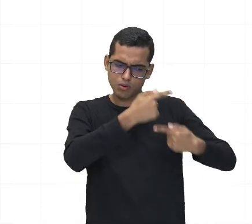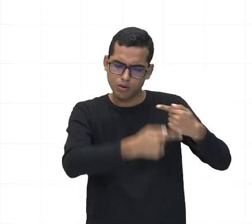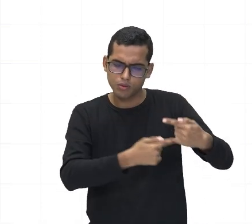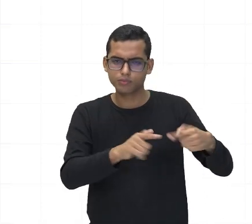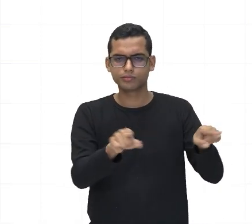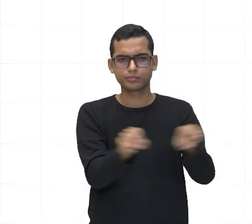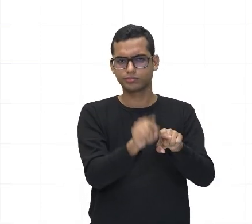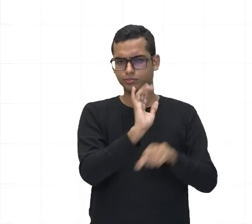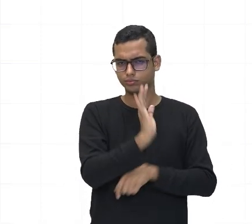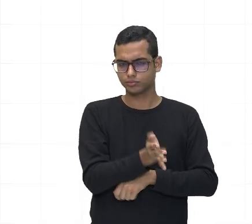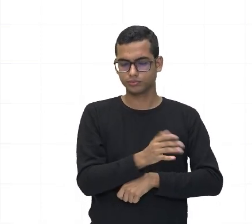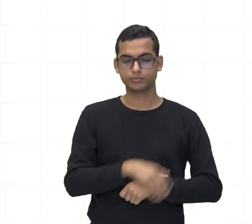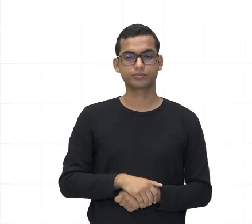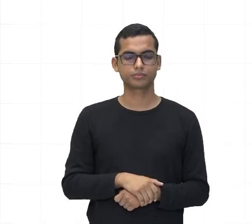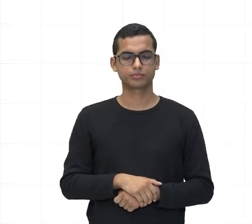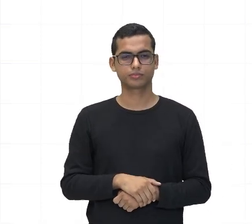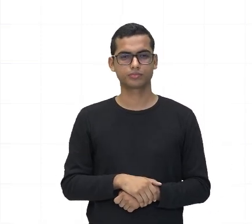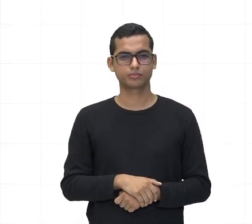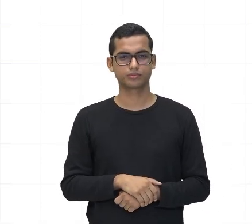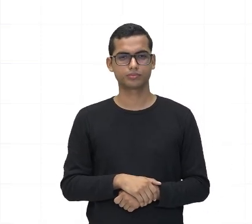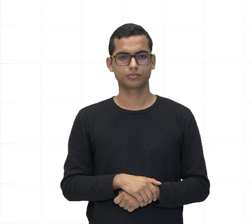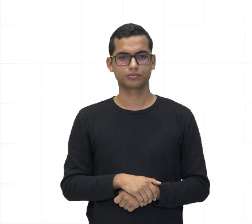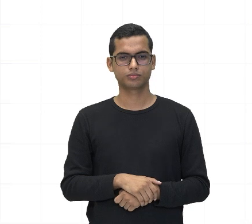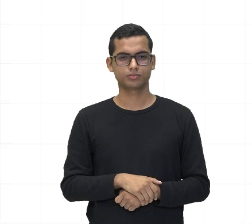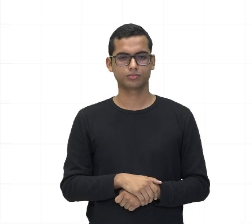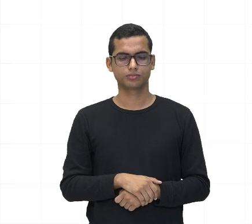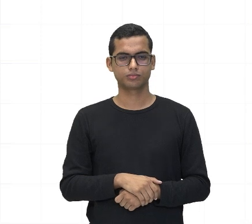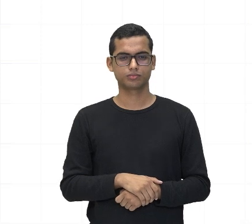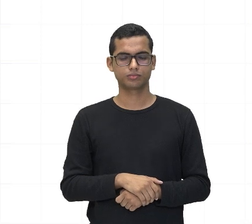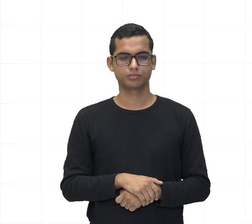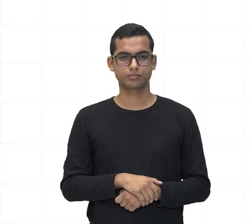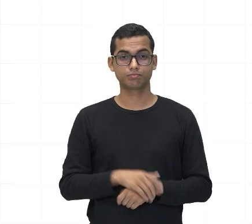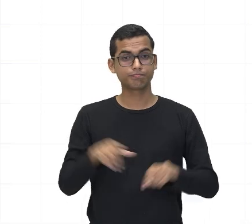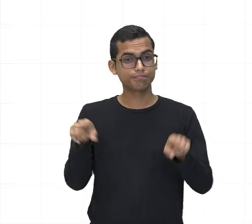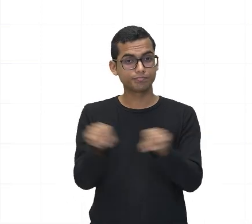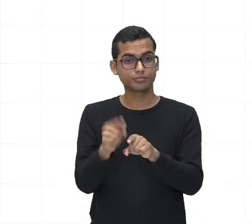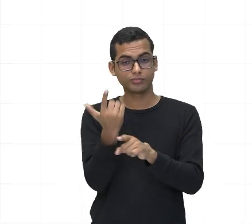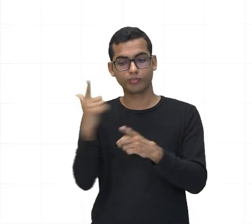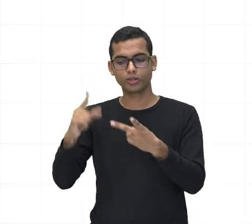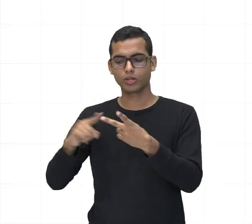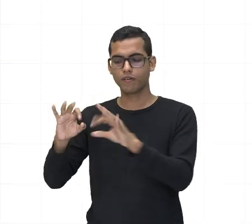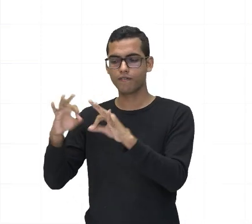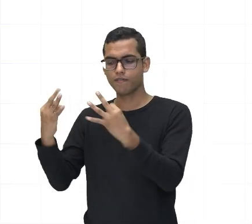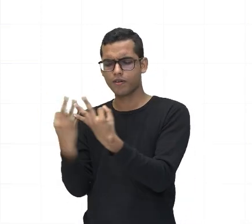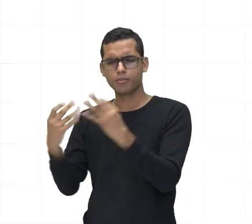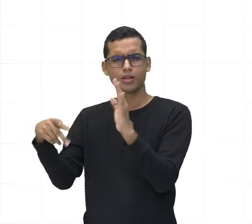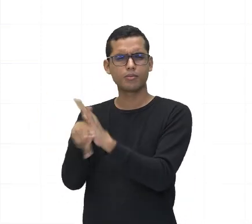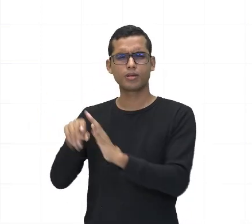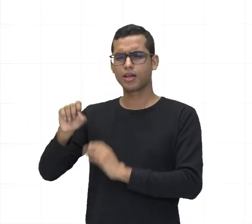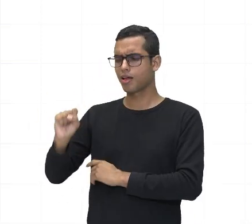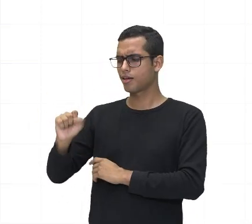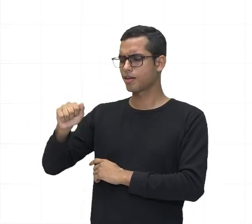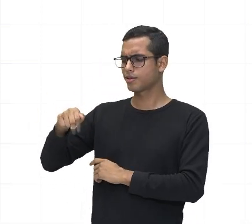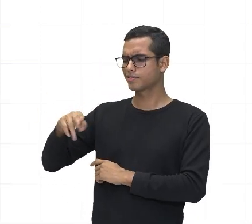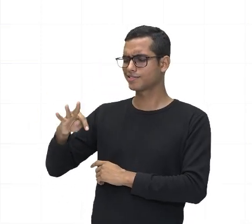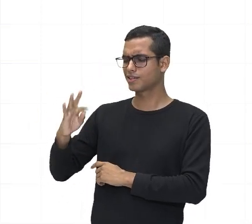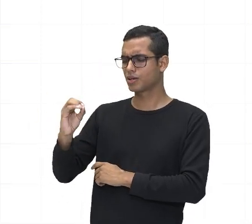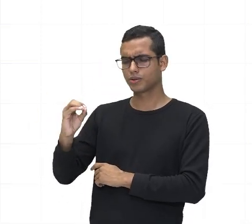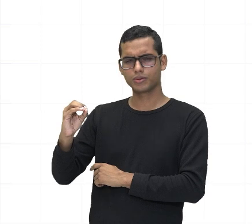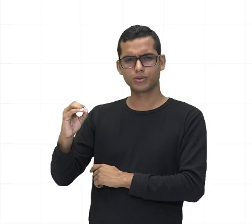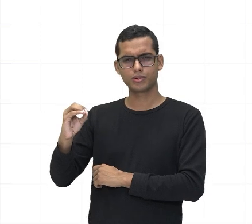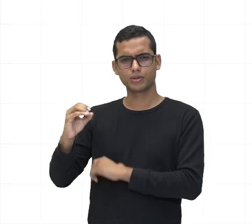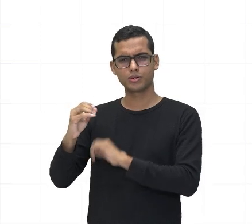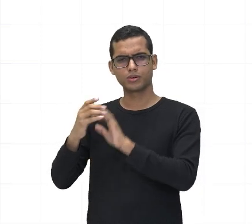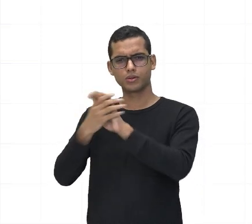de casa, o meio familiar, como nós entendemos, e a família de santo, a família ali